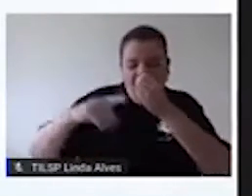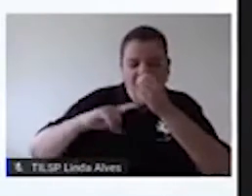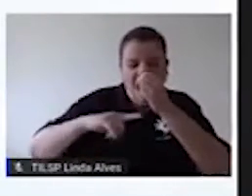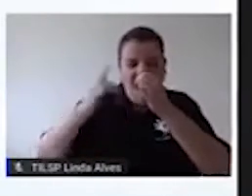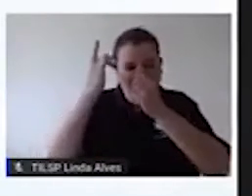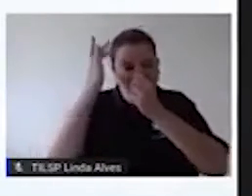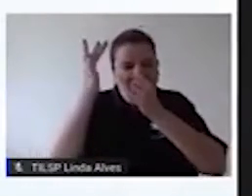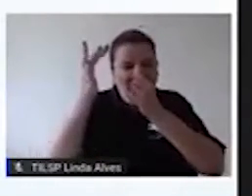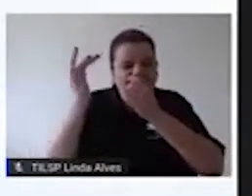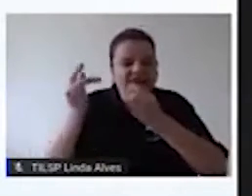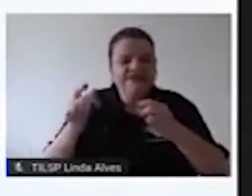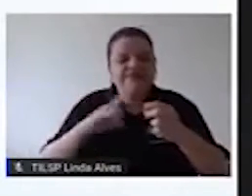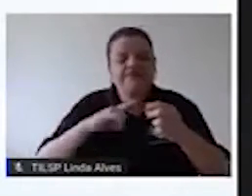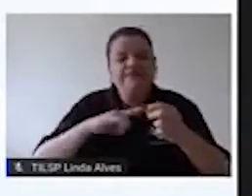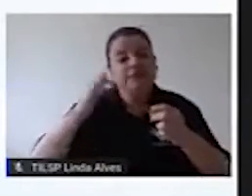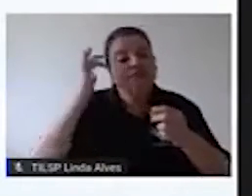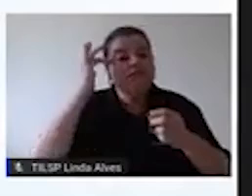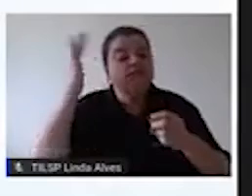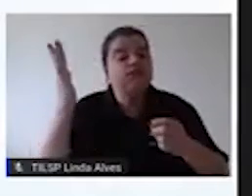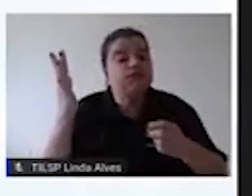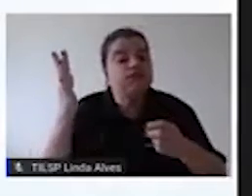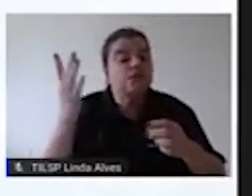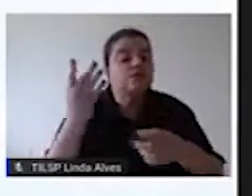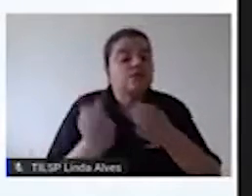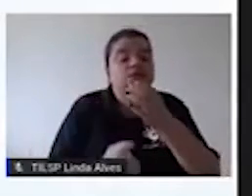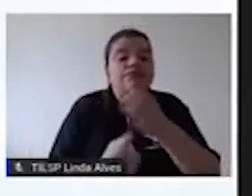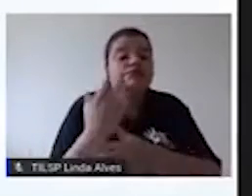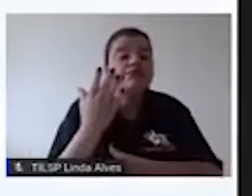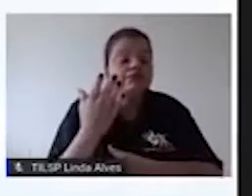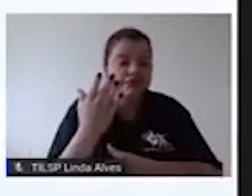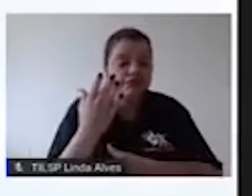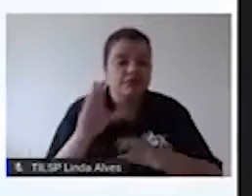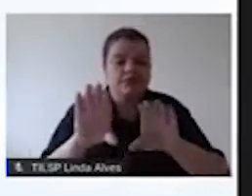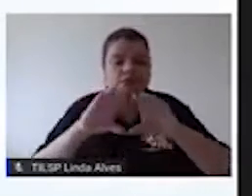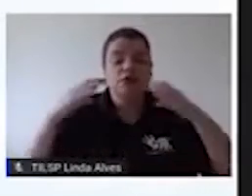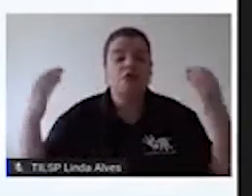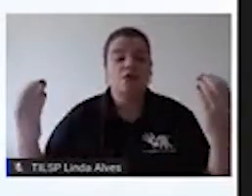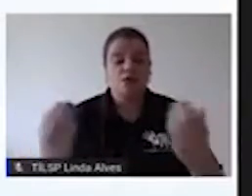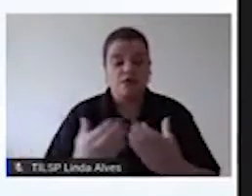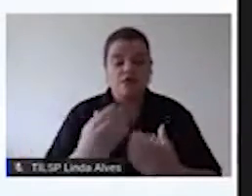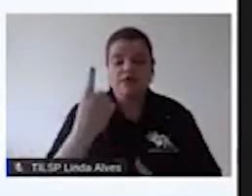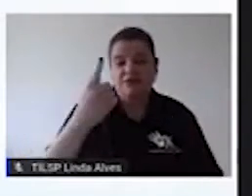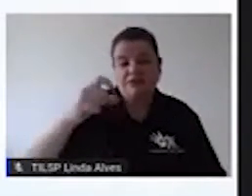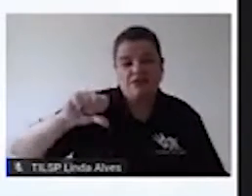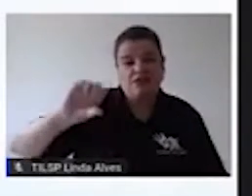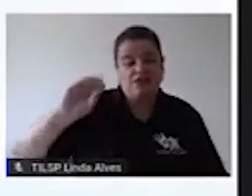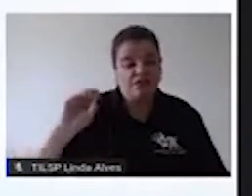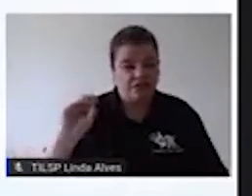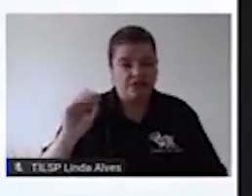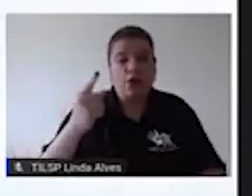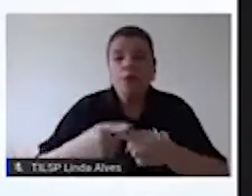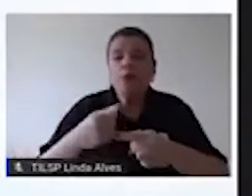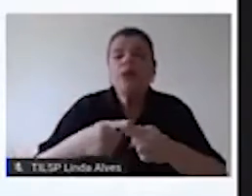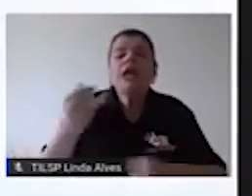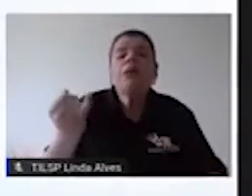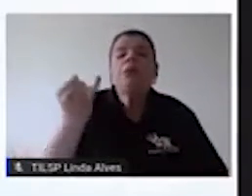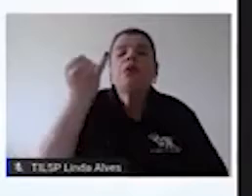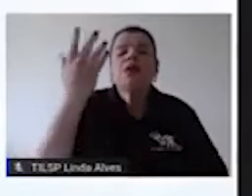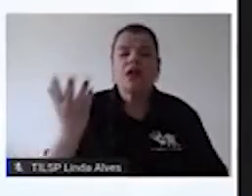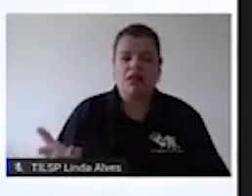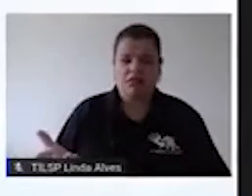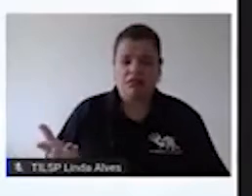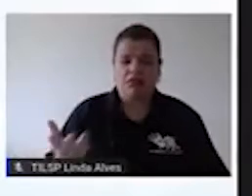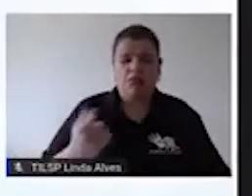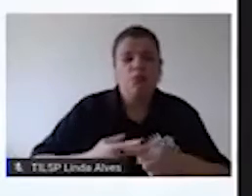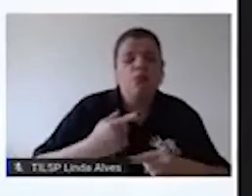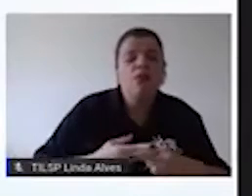vão facilitar em muito a implementação da Convenção 190 aqui. Por que, que ela é importante? Porque ela regula